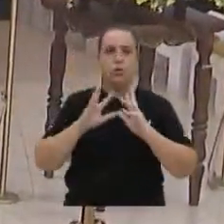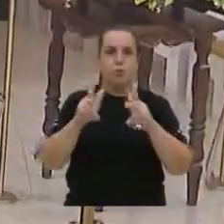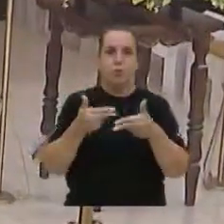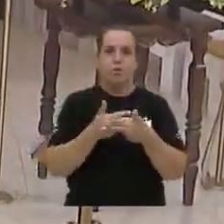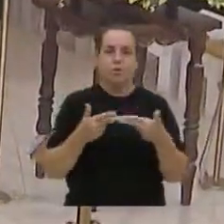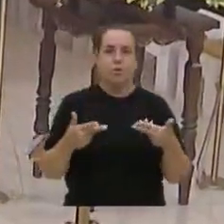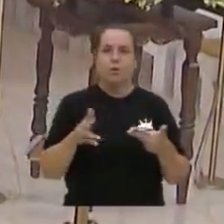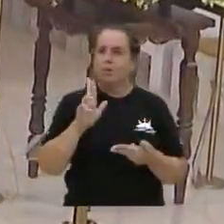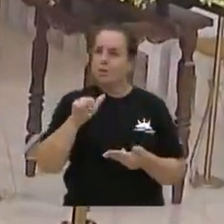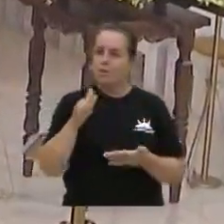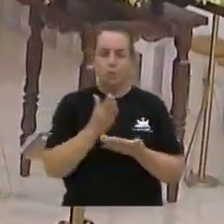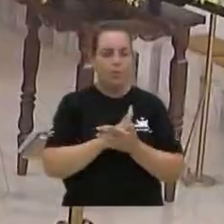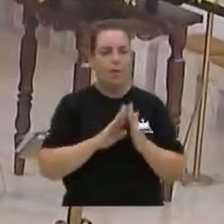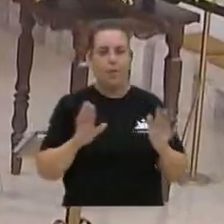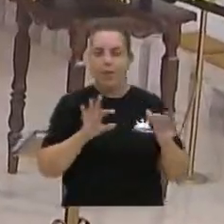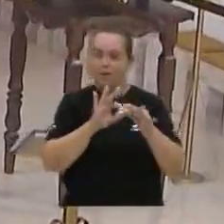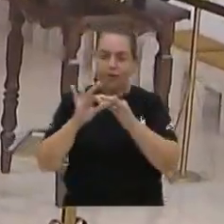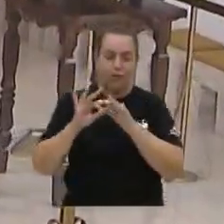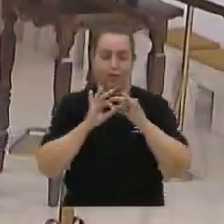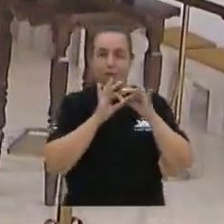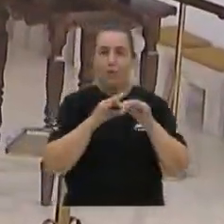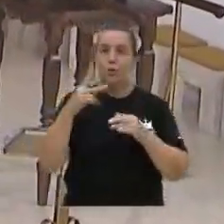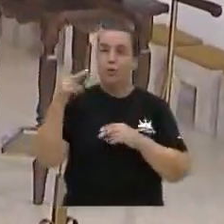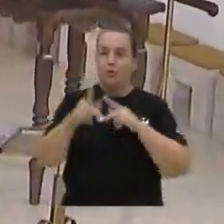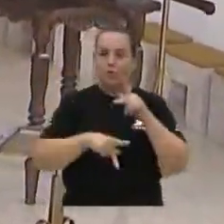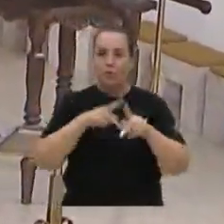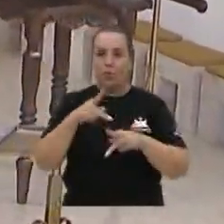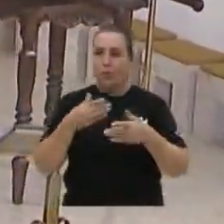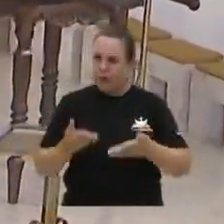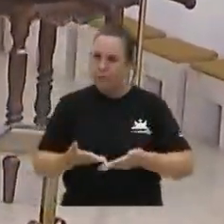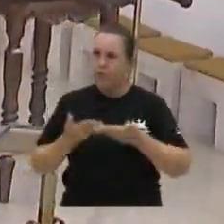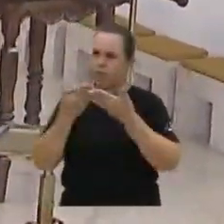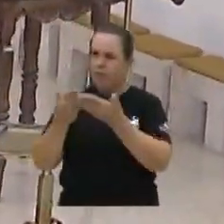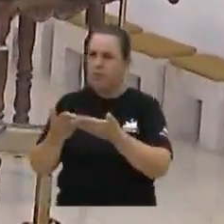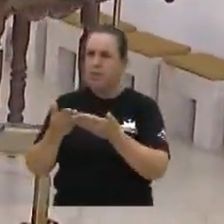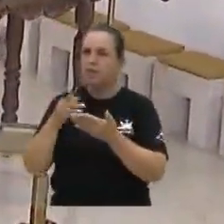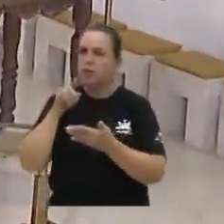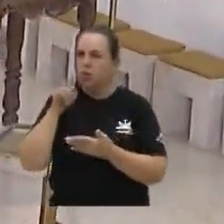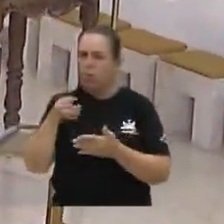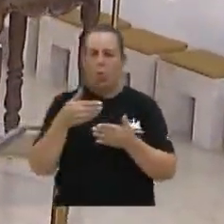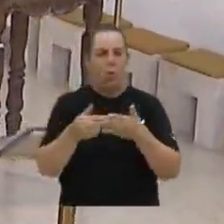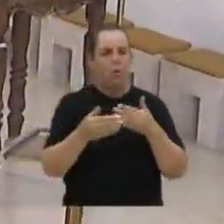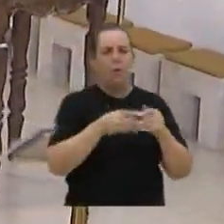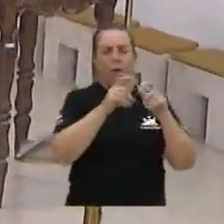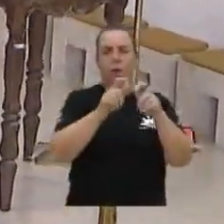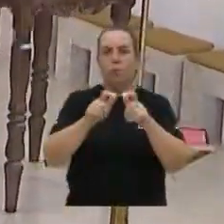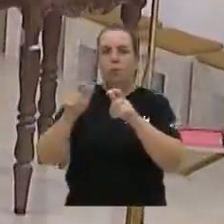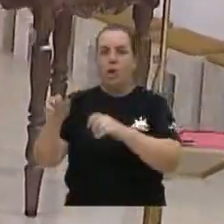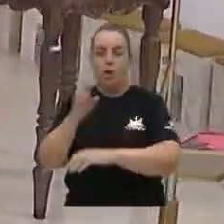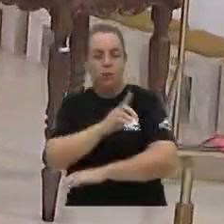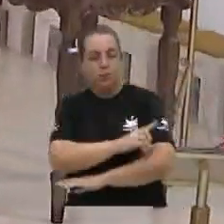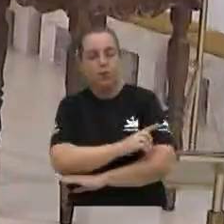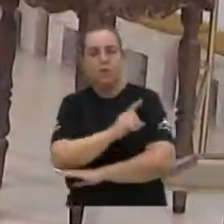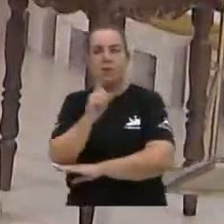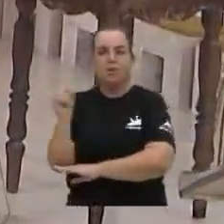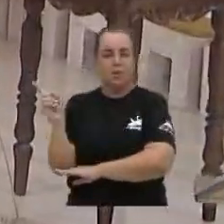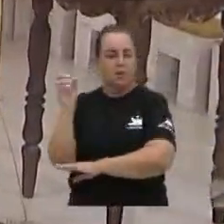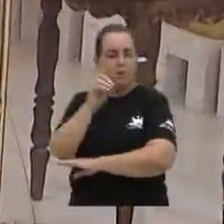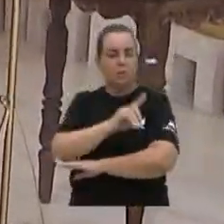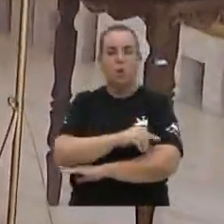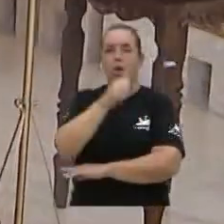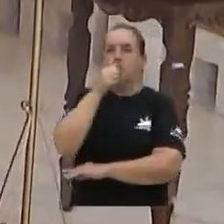coisas, e não cessais de reunir o vosso povo, para que vos ofereça em toda parte, do nascer ou pôr do sol,